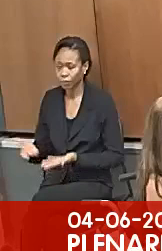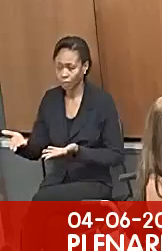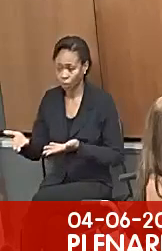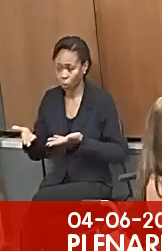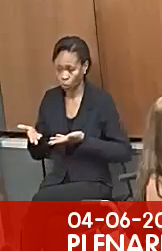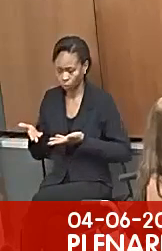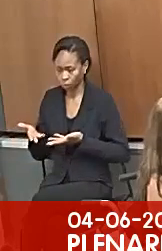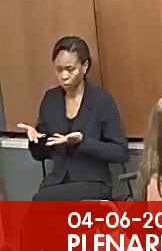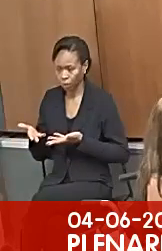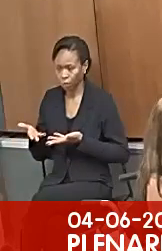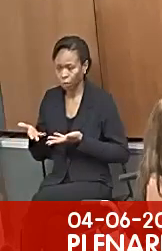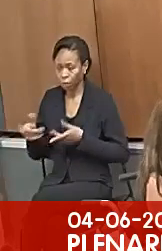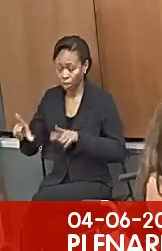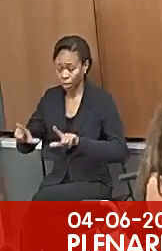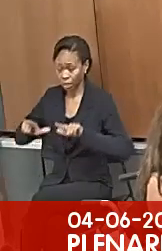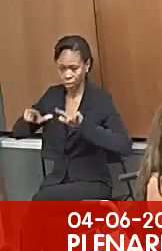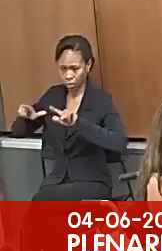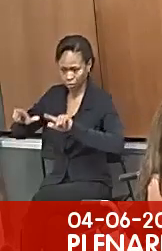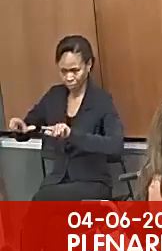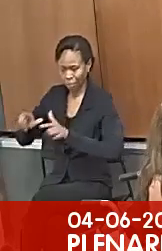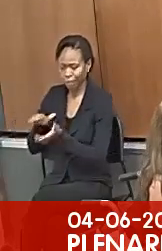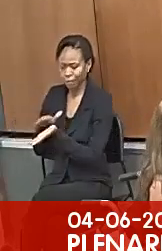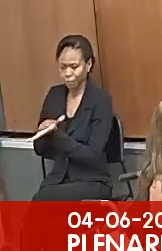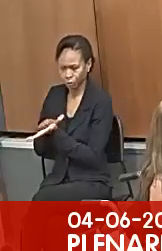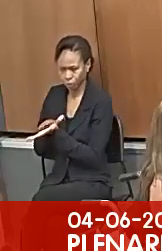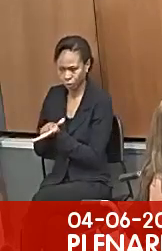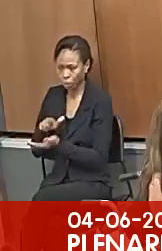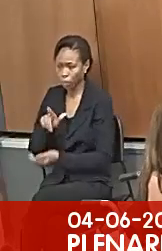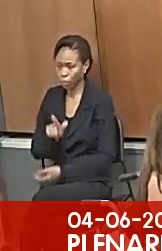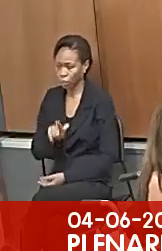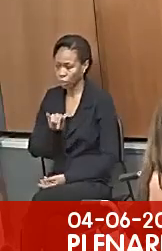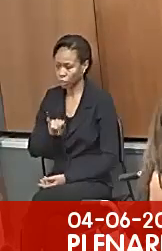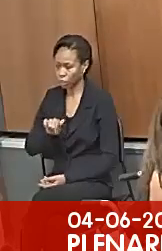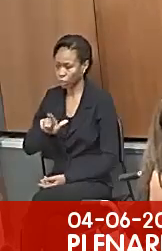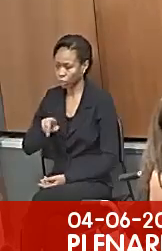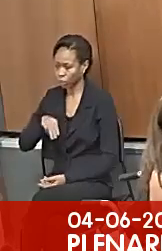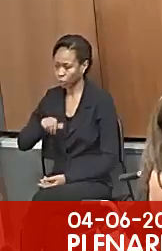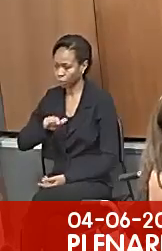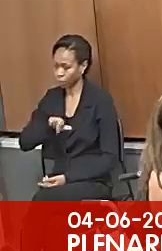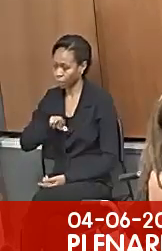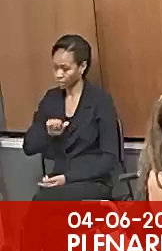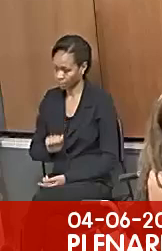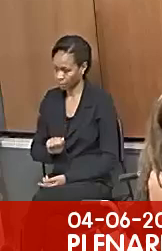Convidar aqui para receber o voto de congratulações a Gilmara Oliveira.